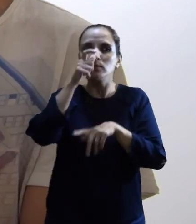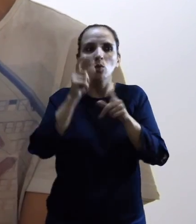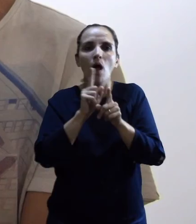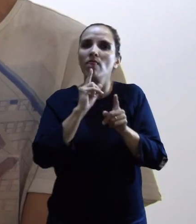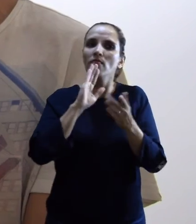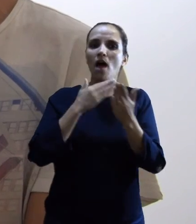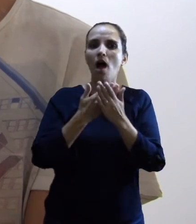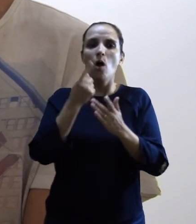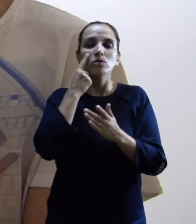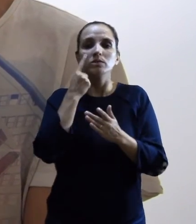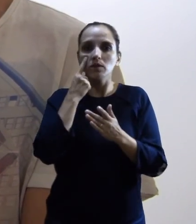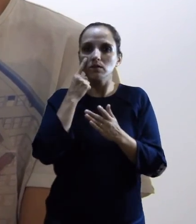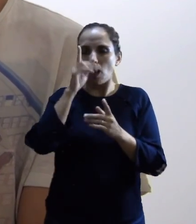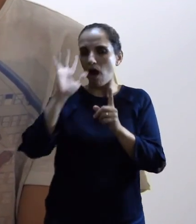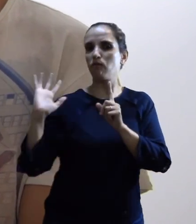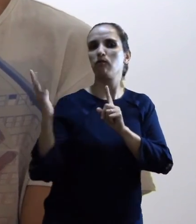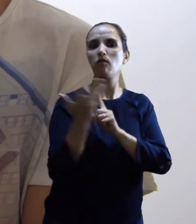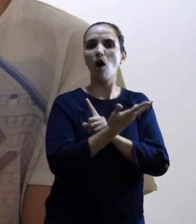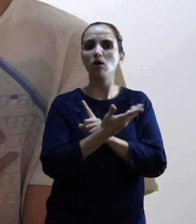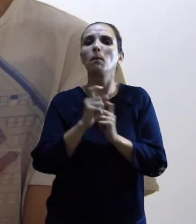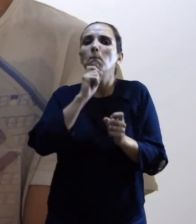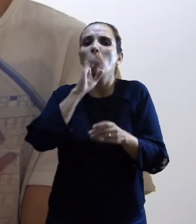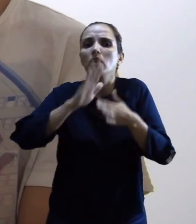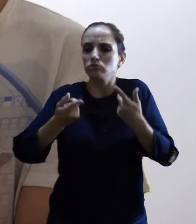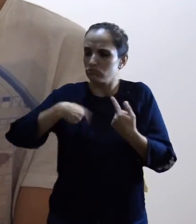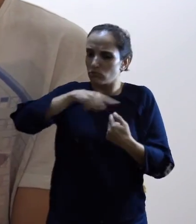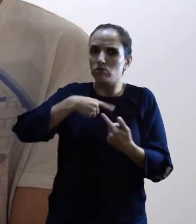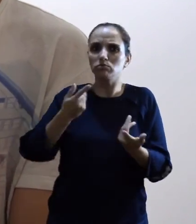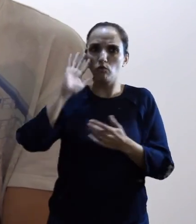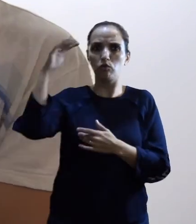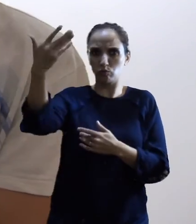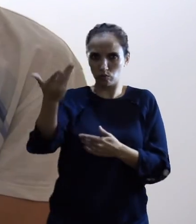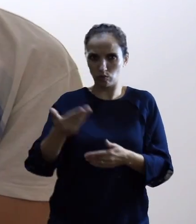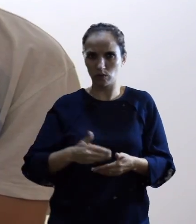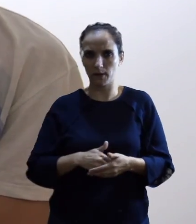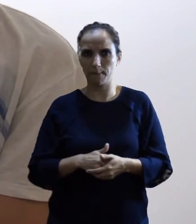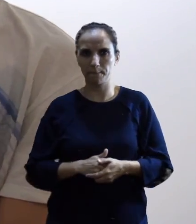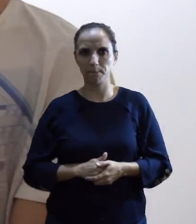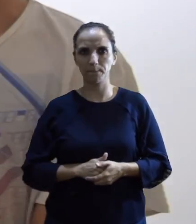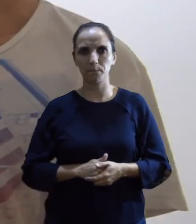pessoas têm que tomar conhecimento do que é que se passa à volta do mundo, o que é que pode acontecer connosco no futuro.